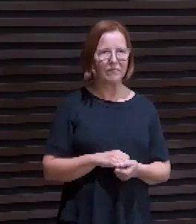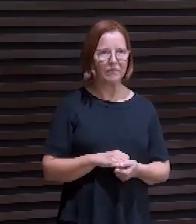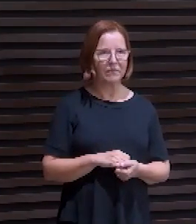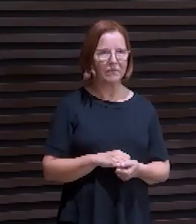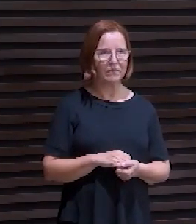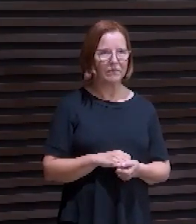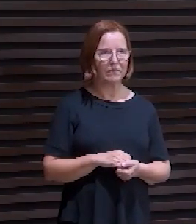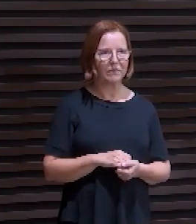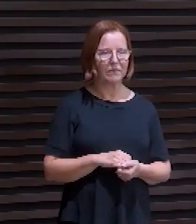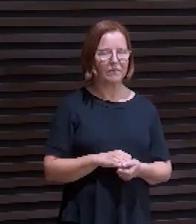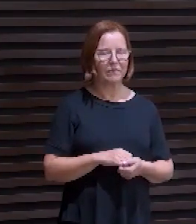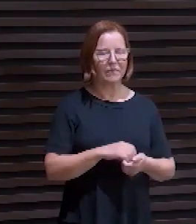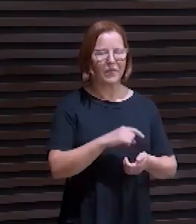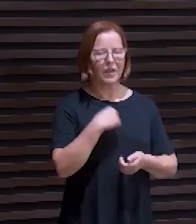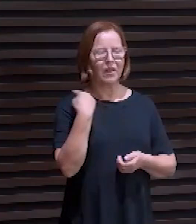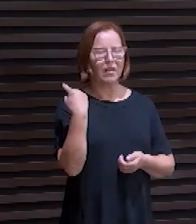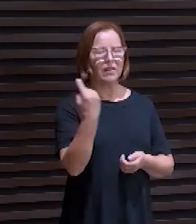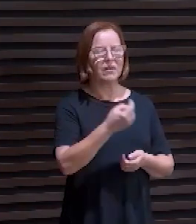Assim, nosso Pai,